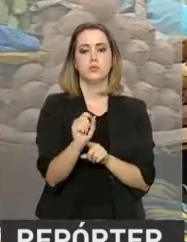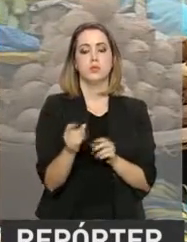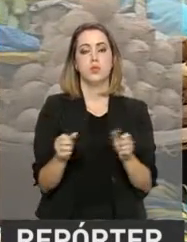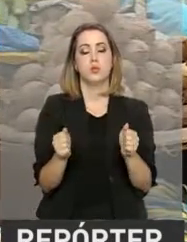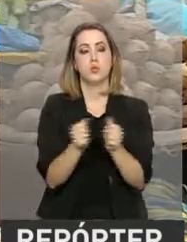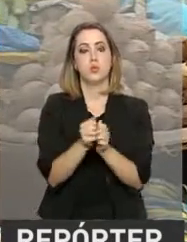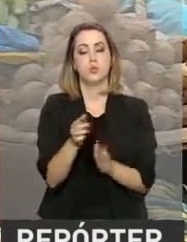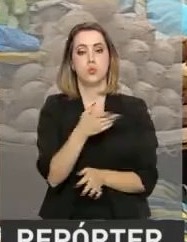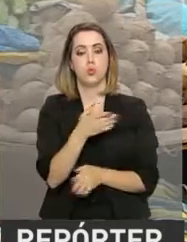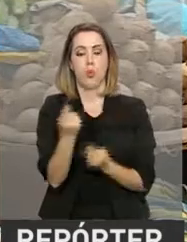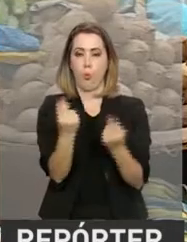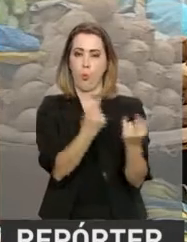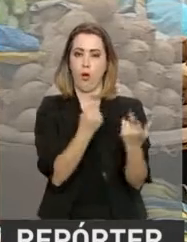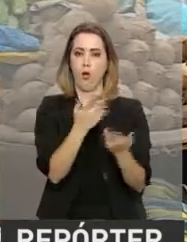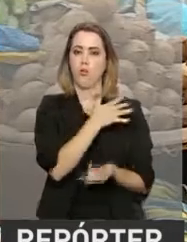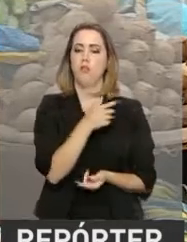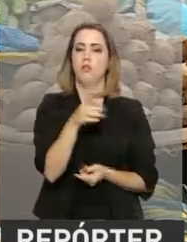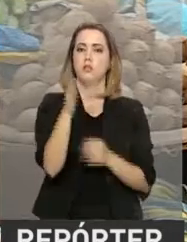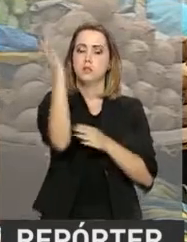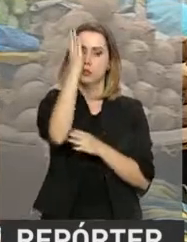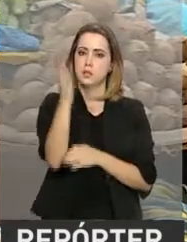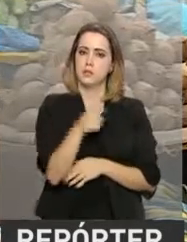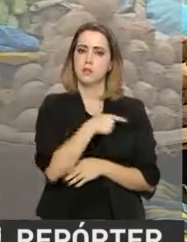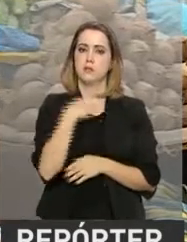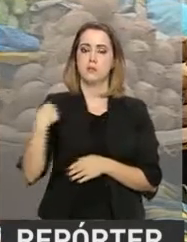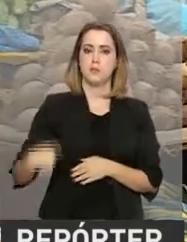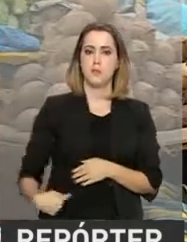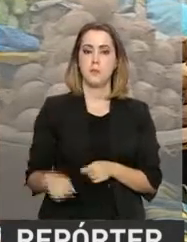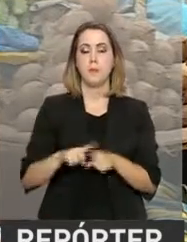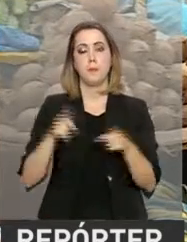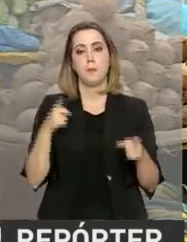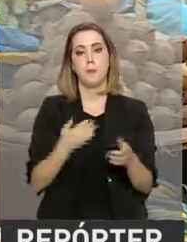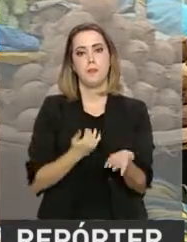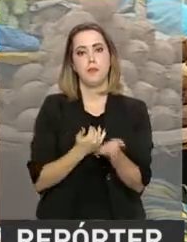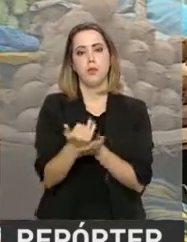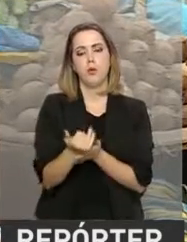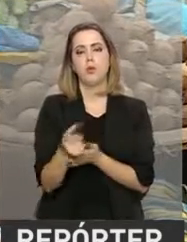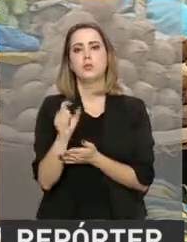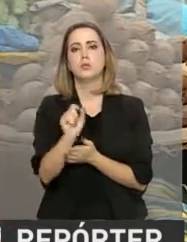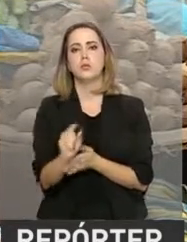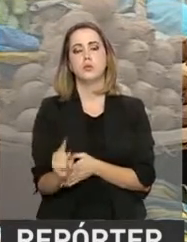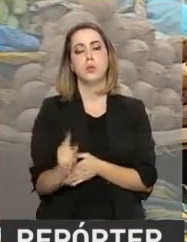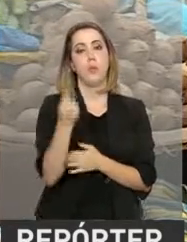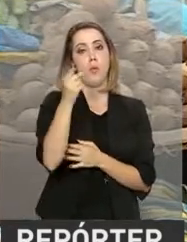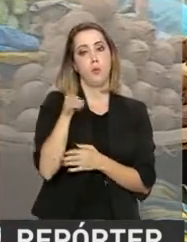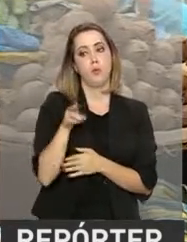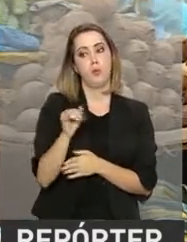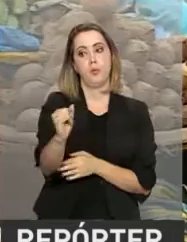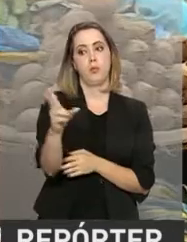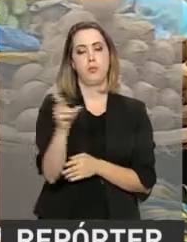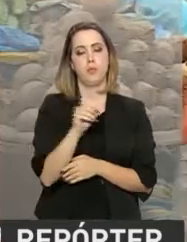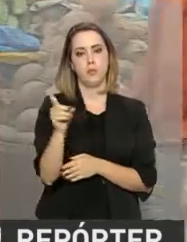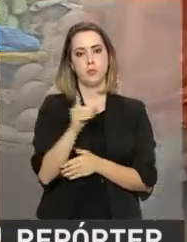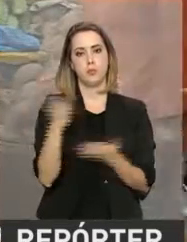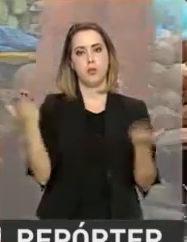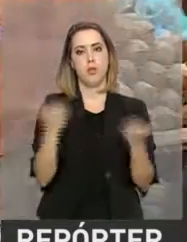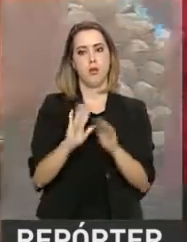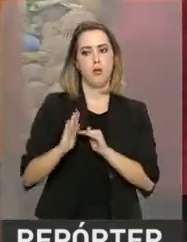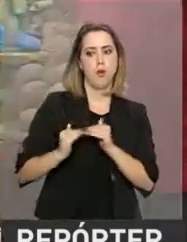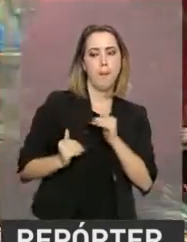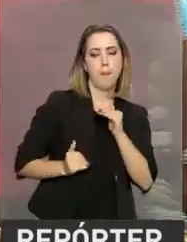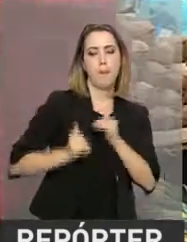que é um parceiro também no BRICS e que é o maior parceiro comercial do Brasil. Mas esse comércio ele tem crescido de US$ 1 bilhão em 2003, aumentou